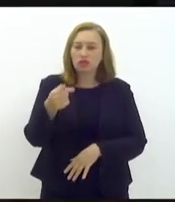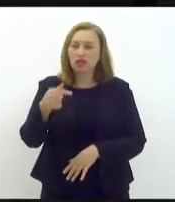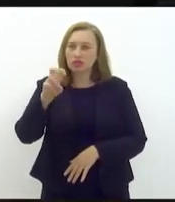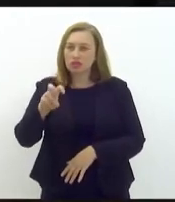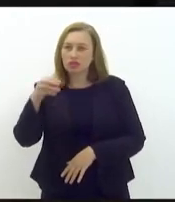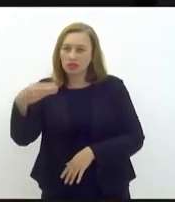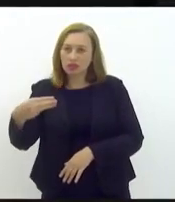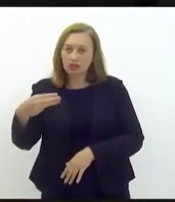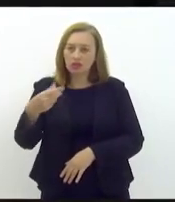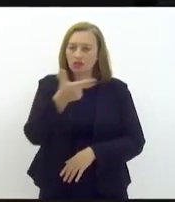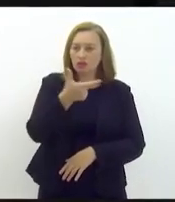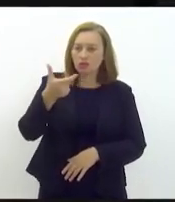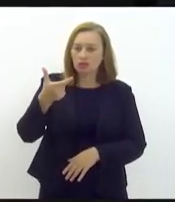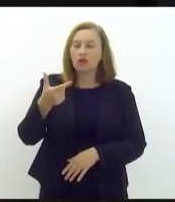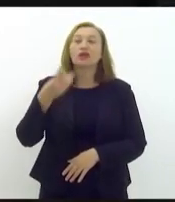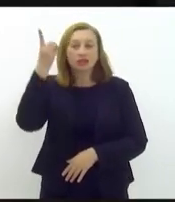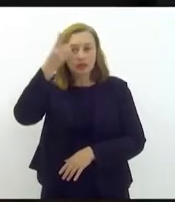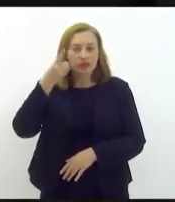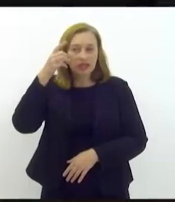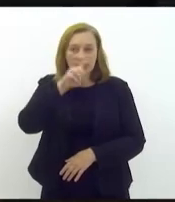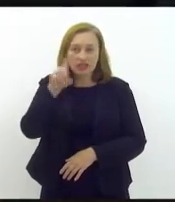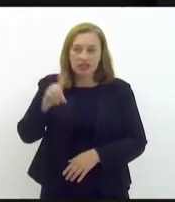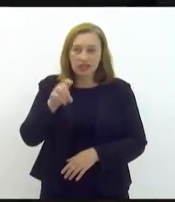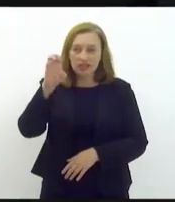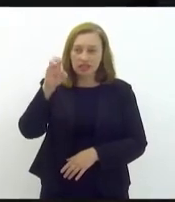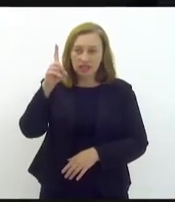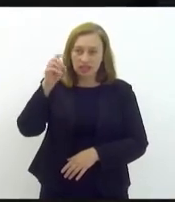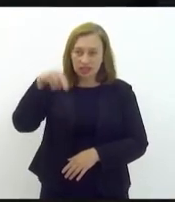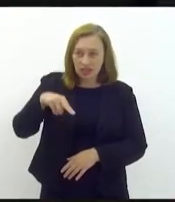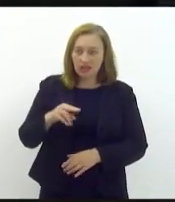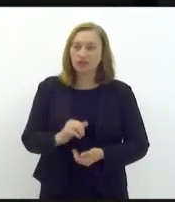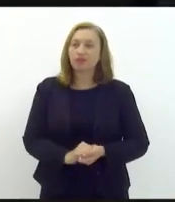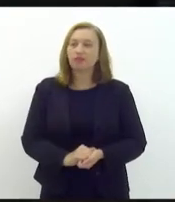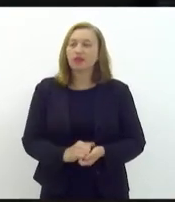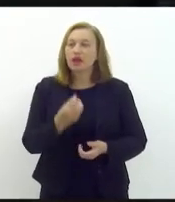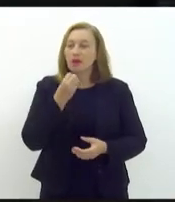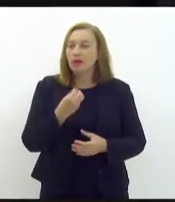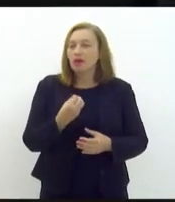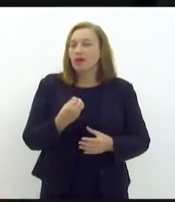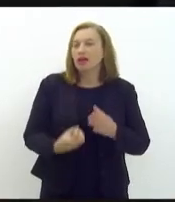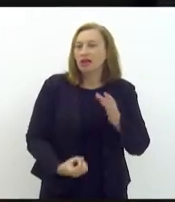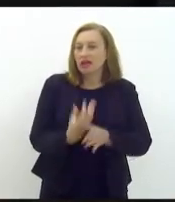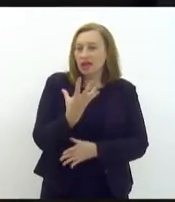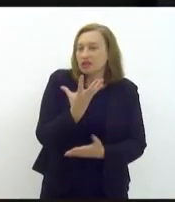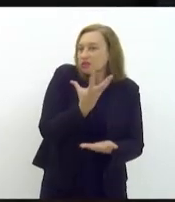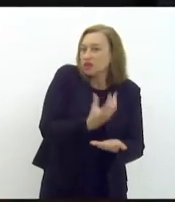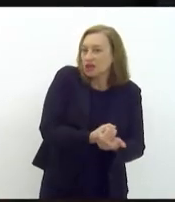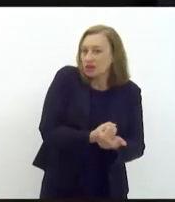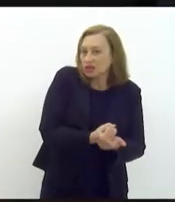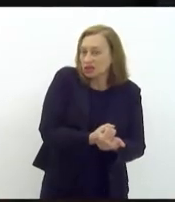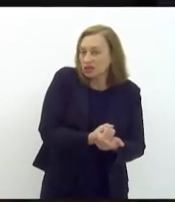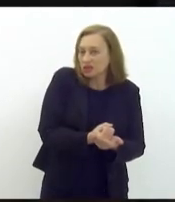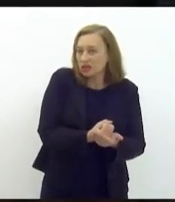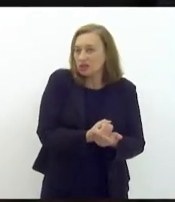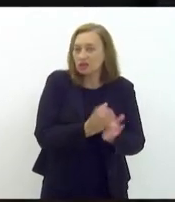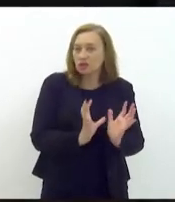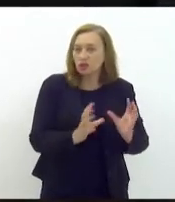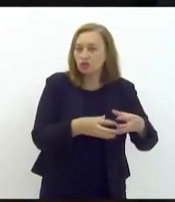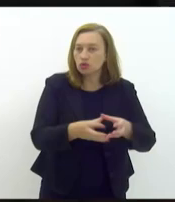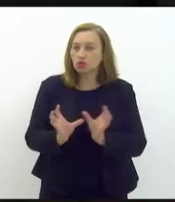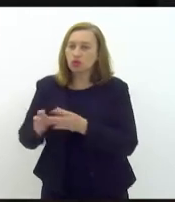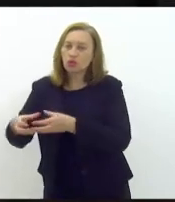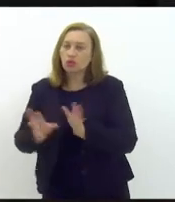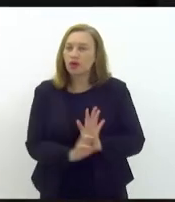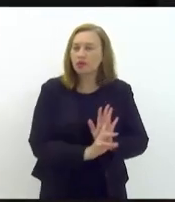2753 de autoria deputada zeidan que determina a criação do cadastro para as entidades representativas da atividade